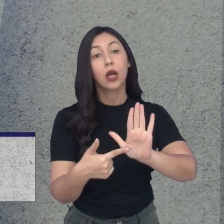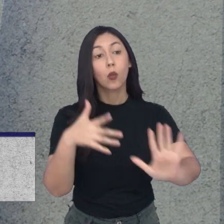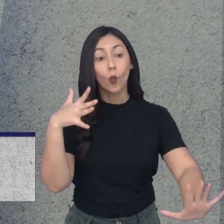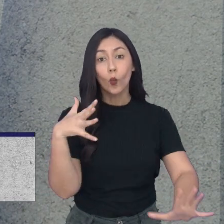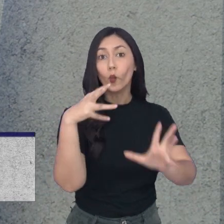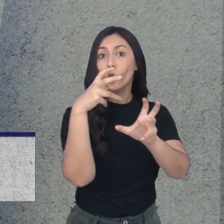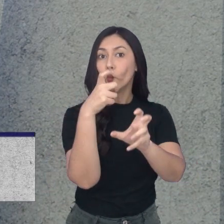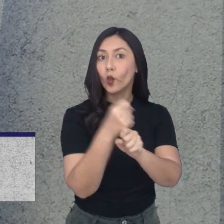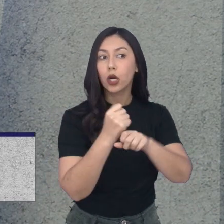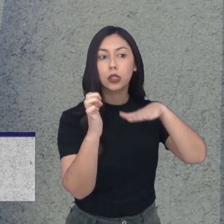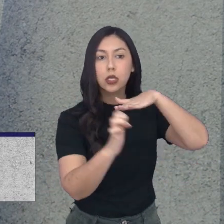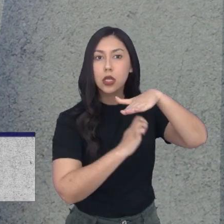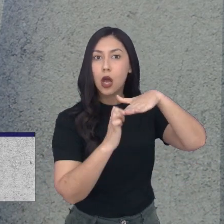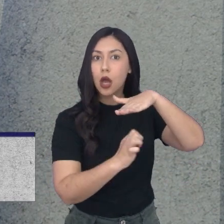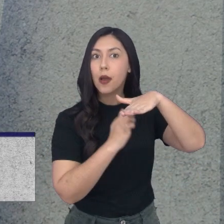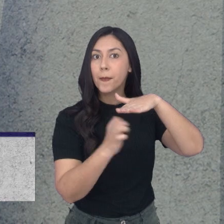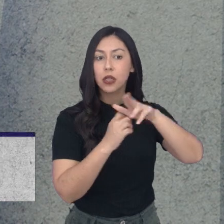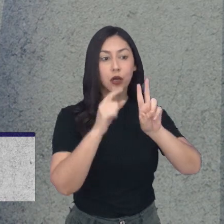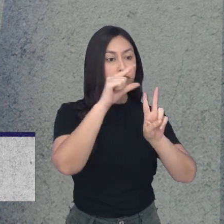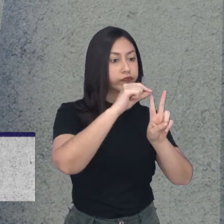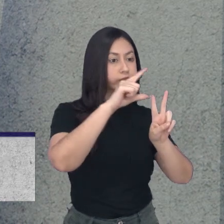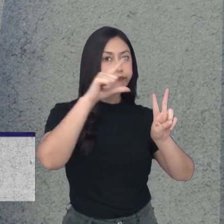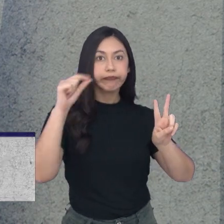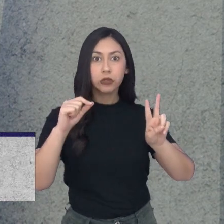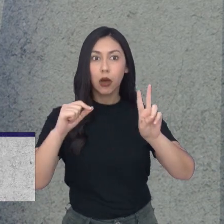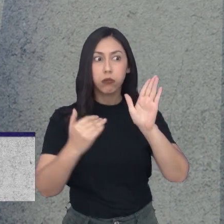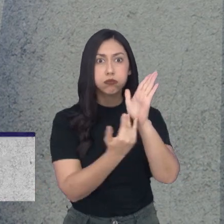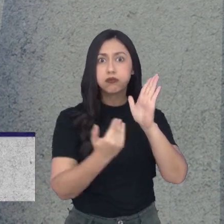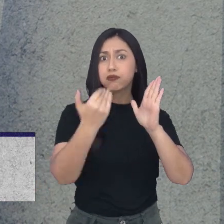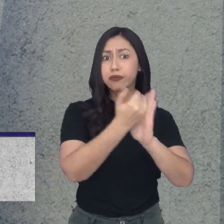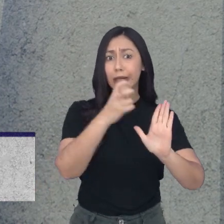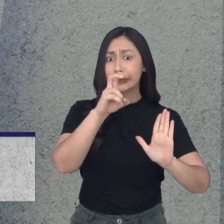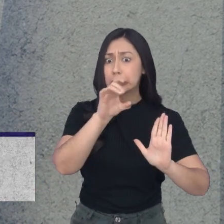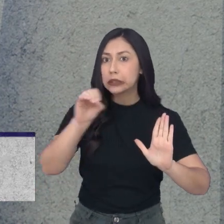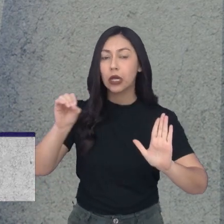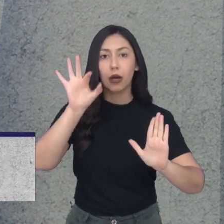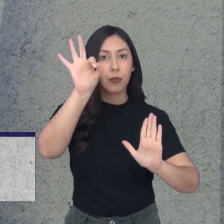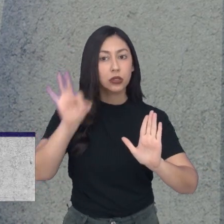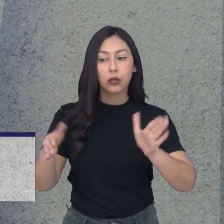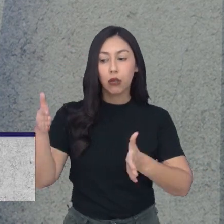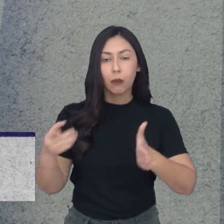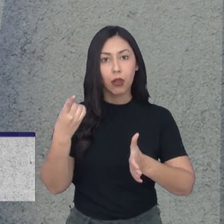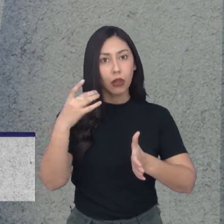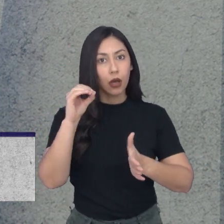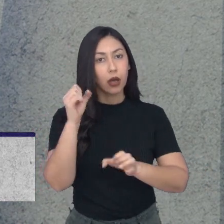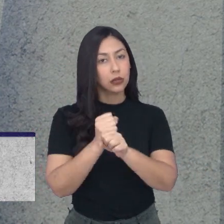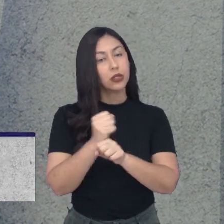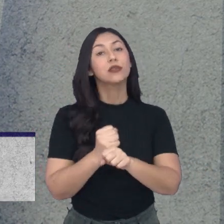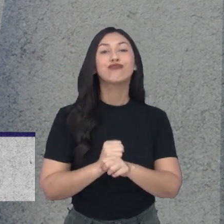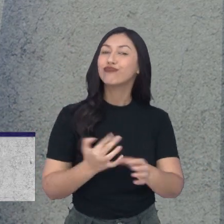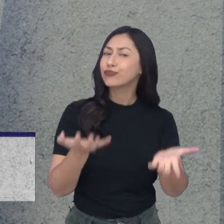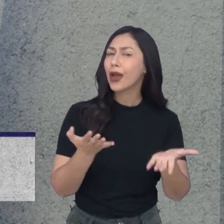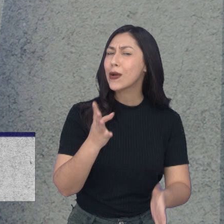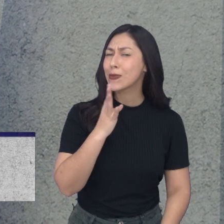de negócios abertos com o termo vegano cresceu mais de 500% em 10 anos. Quer saber